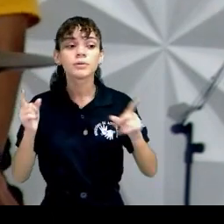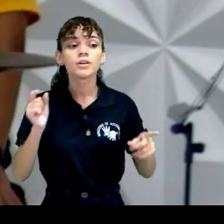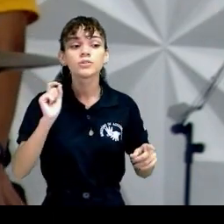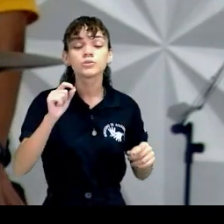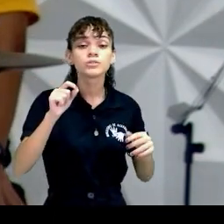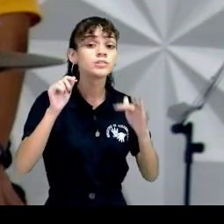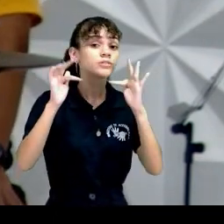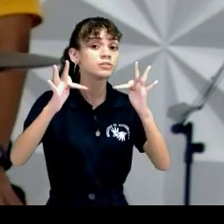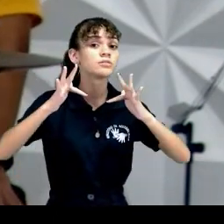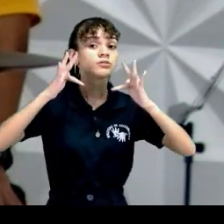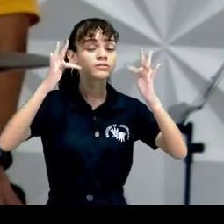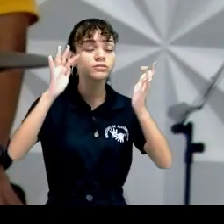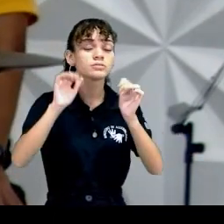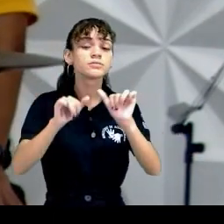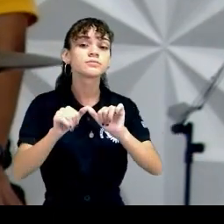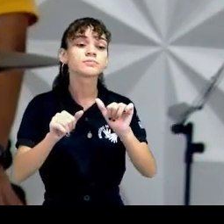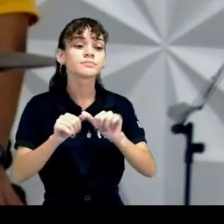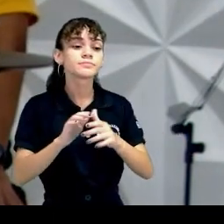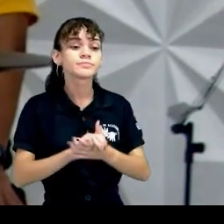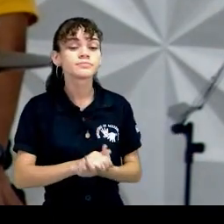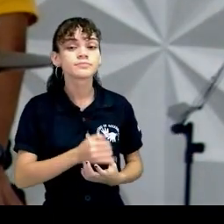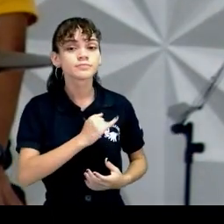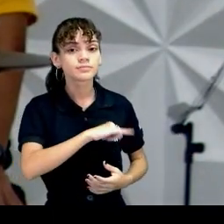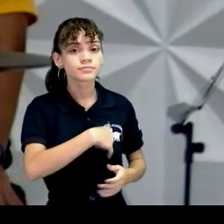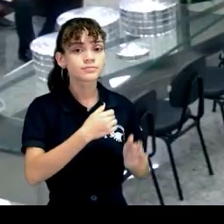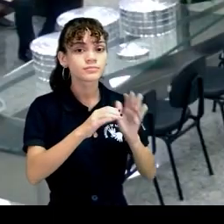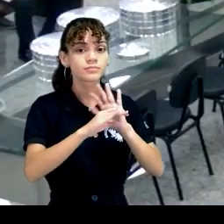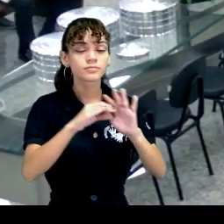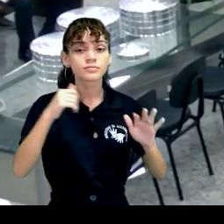de Lázaro, não Lázaro ainda,